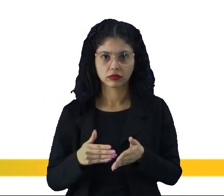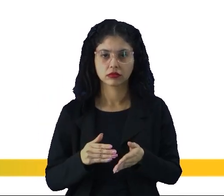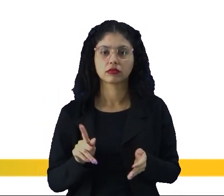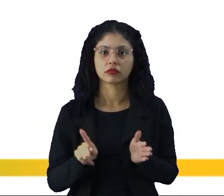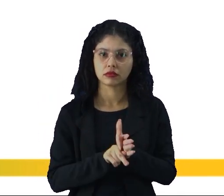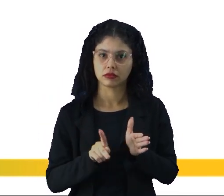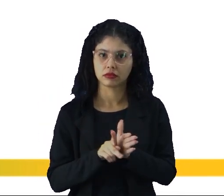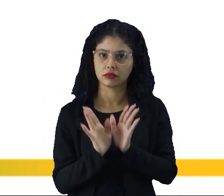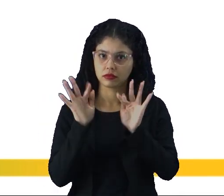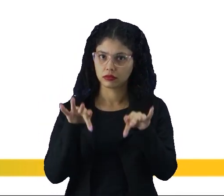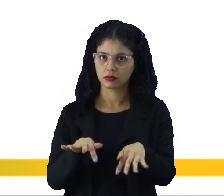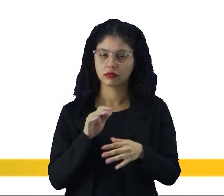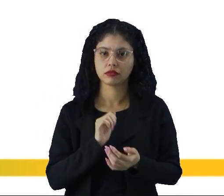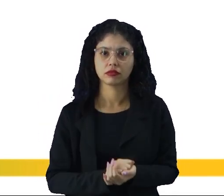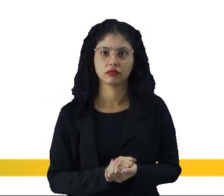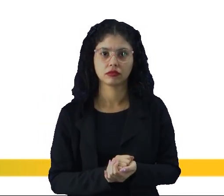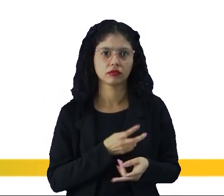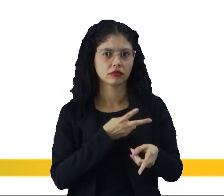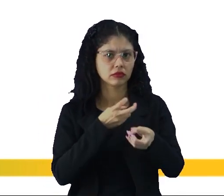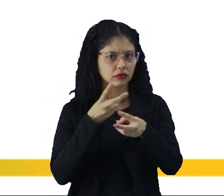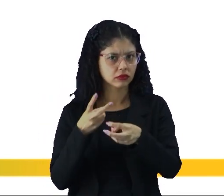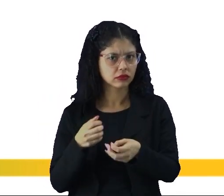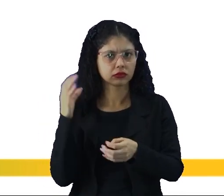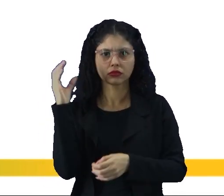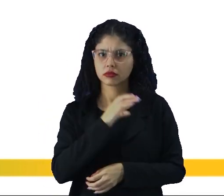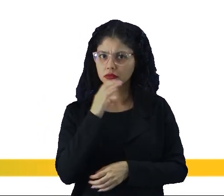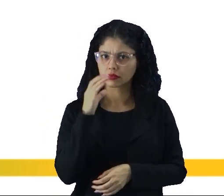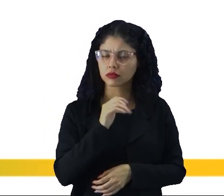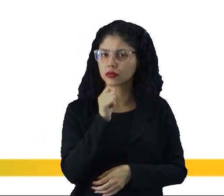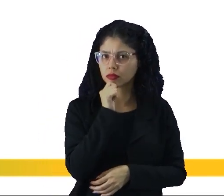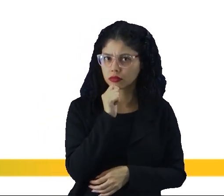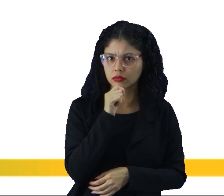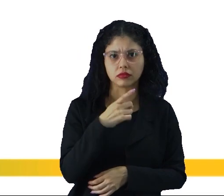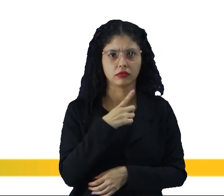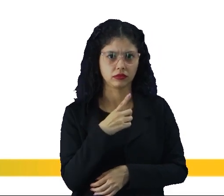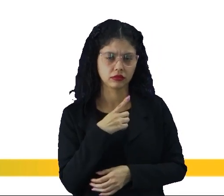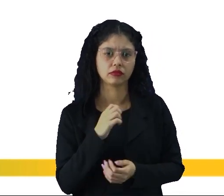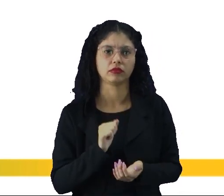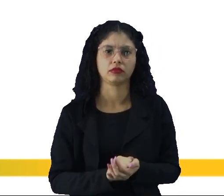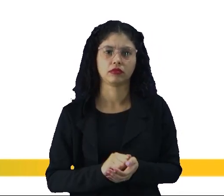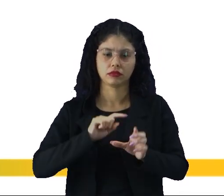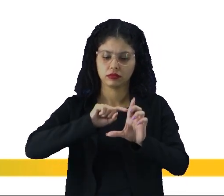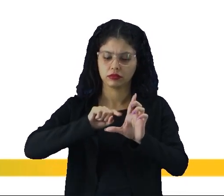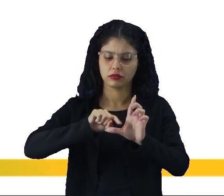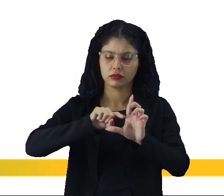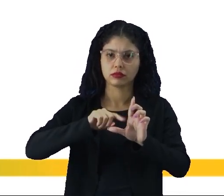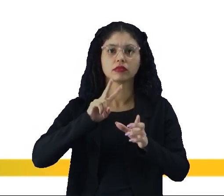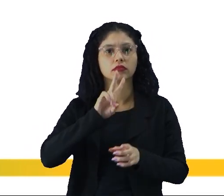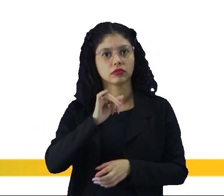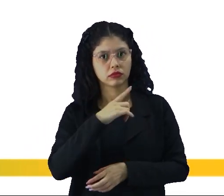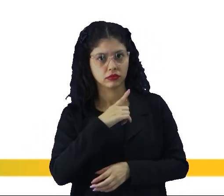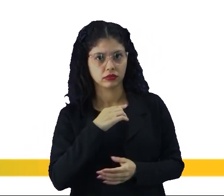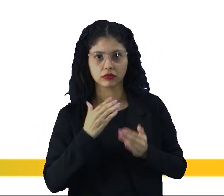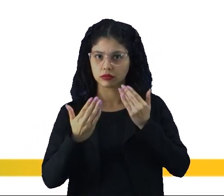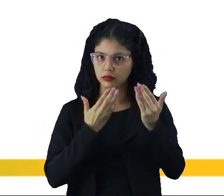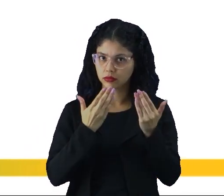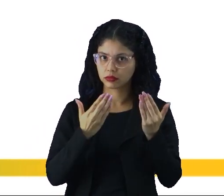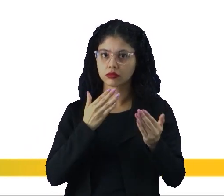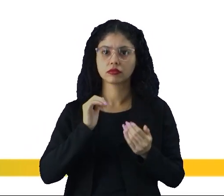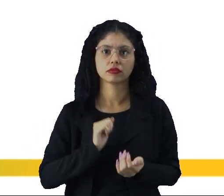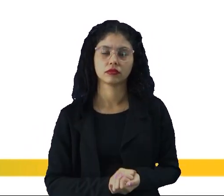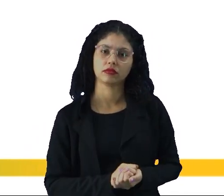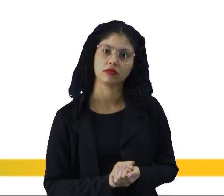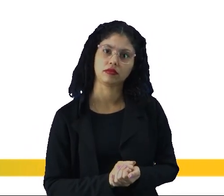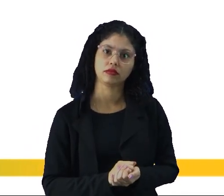posição final. Note que as velocidades ali que nós temos em relação ao ângulo sempre vai relacionar,